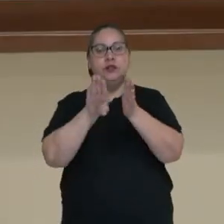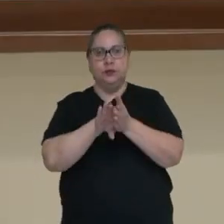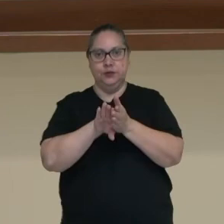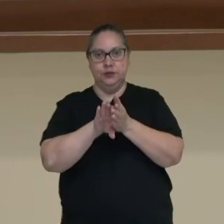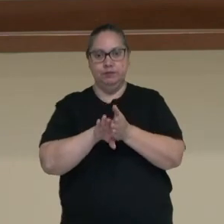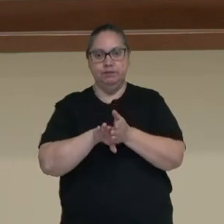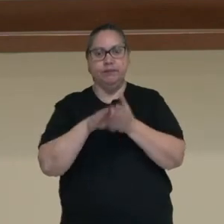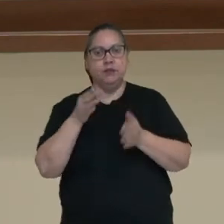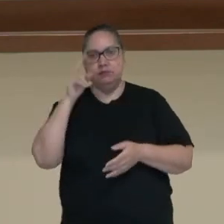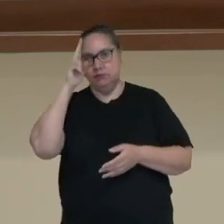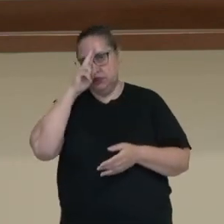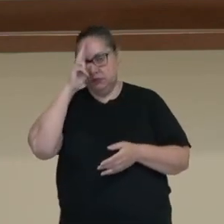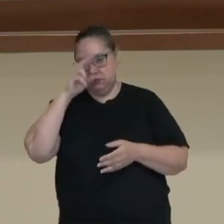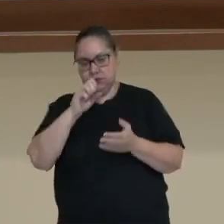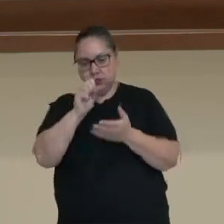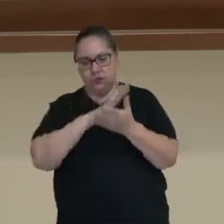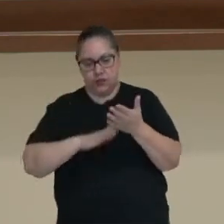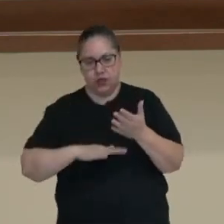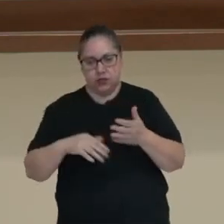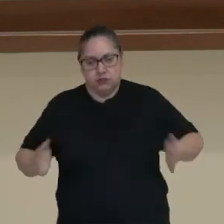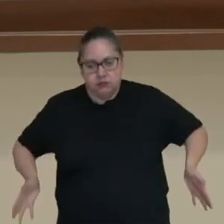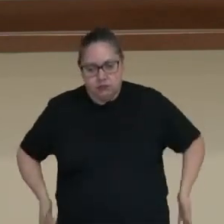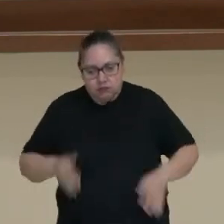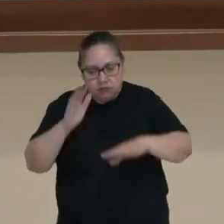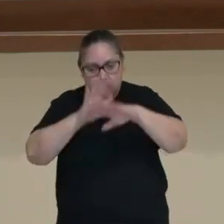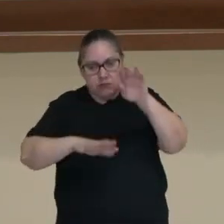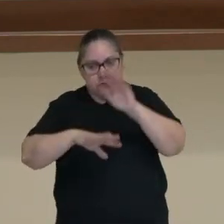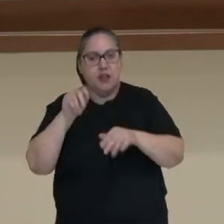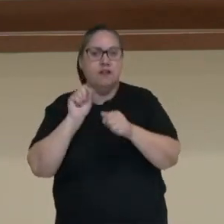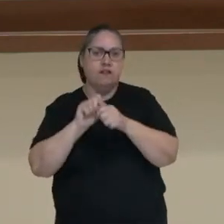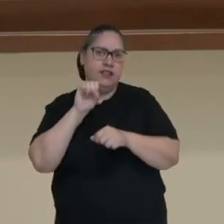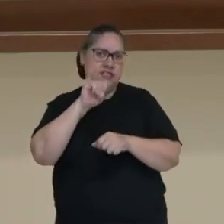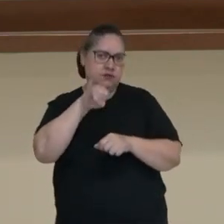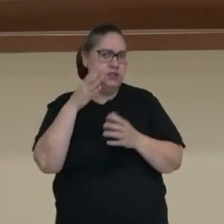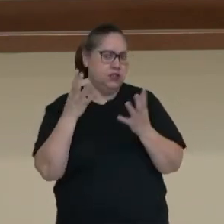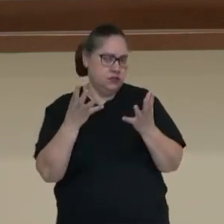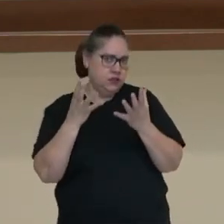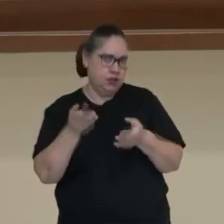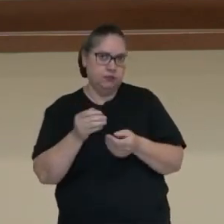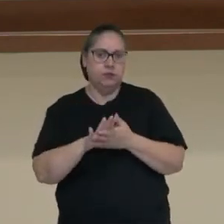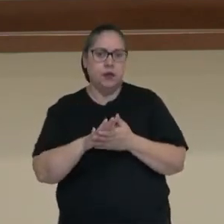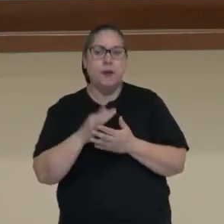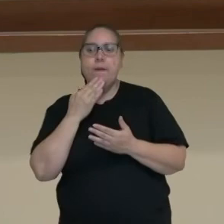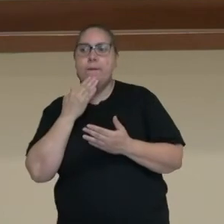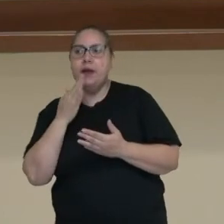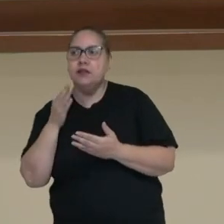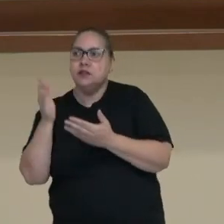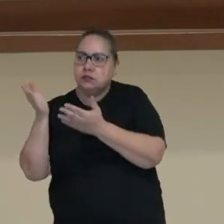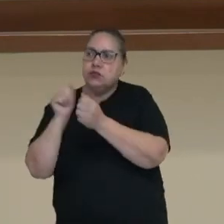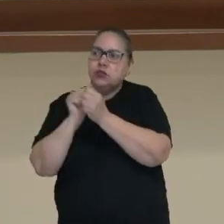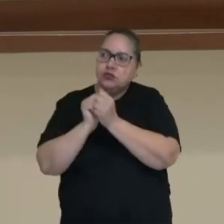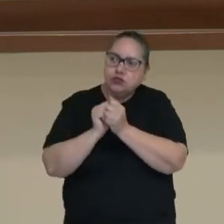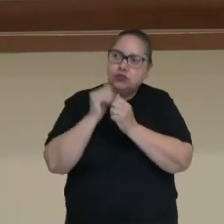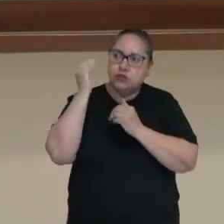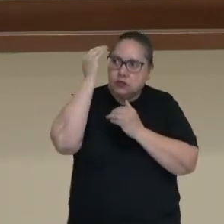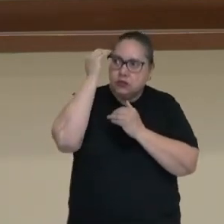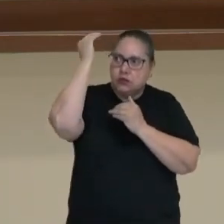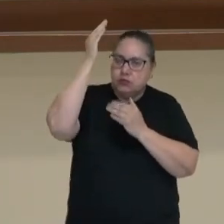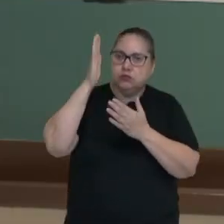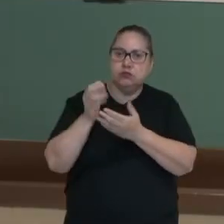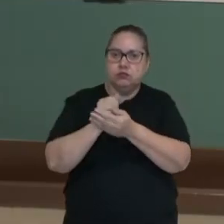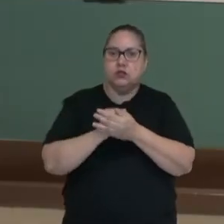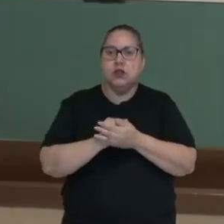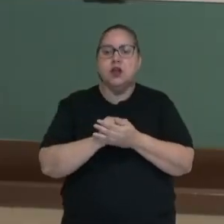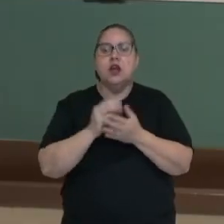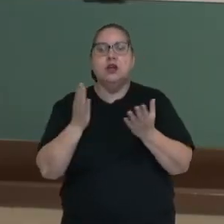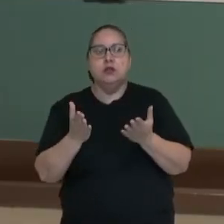Voltamos. Então, lembrando que essa atividade mão na massa, você faz se você quiser. Peça autorização para os adultos que moram com você. Então, nessa